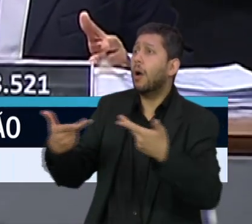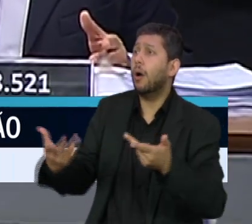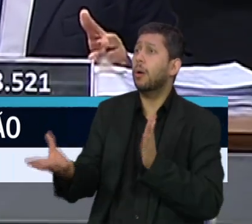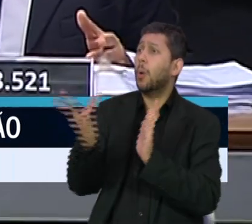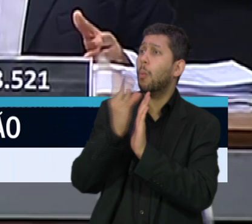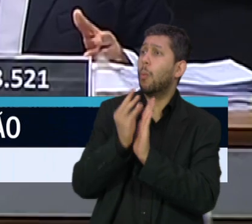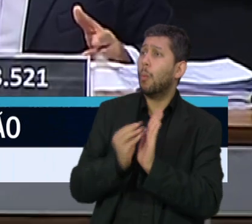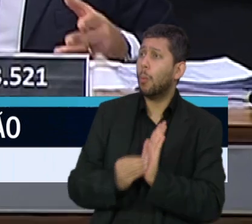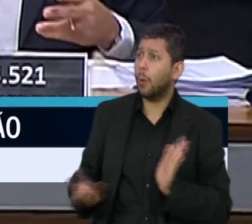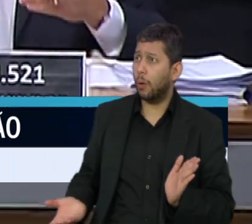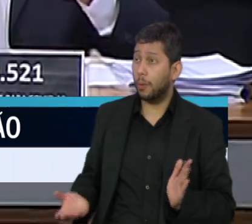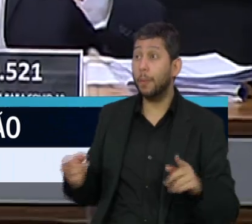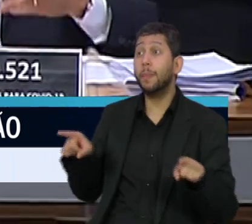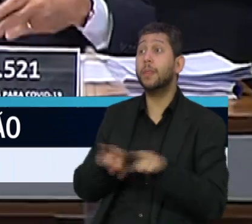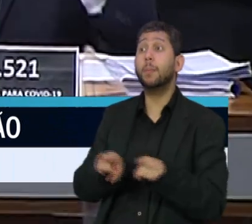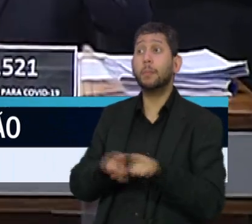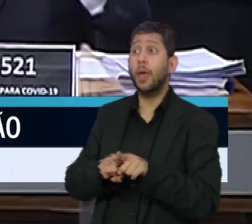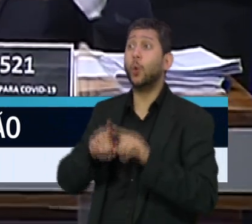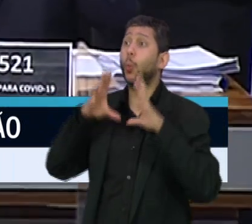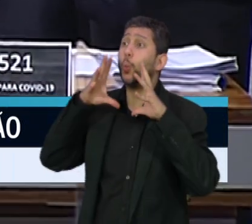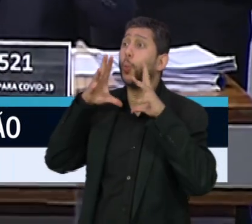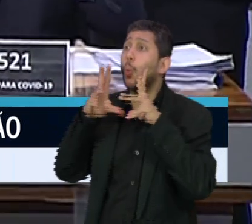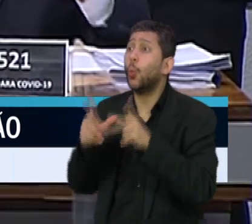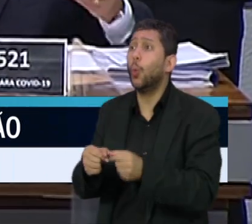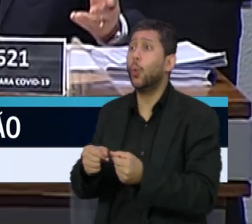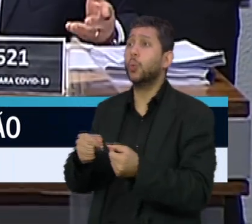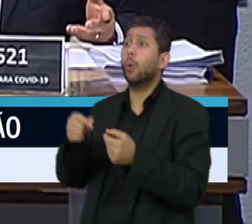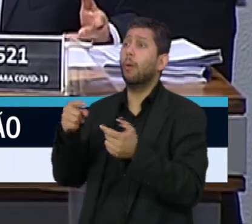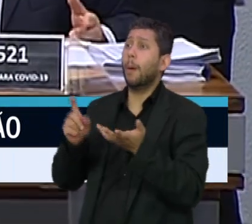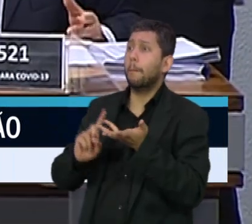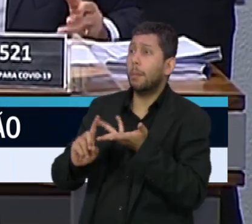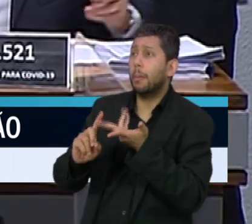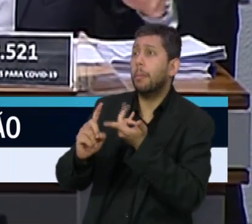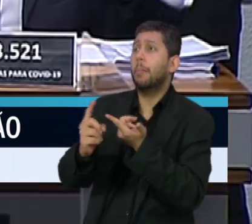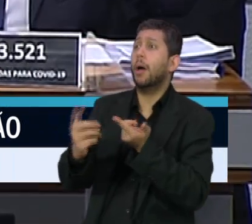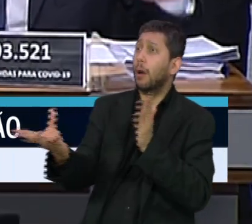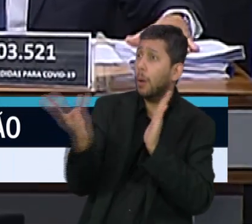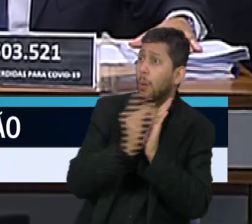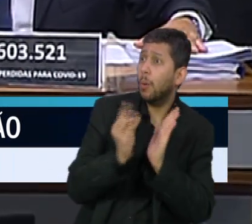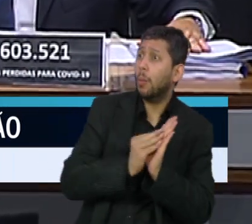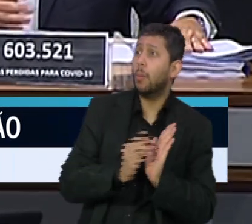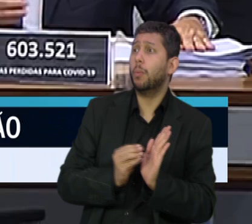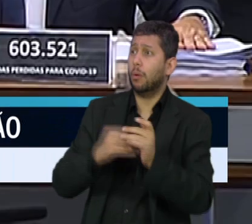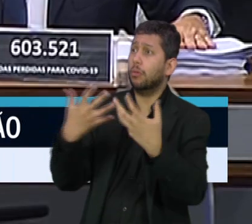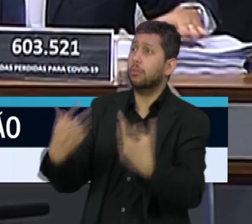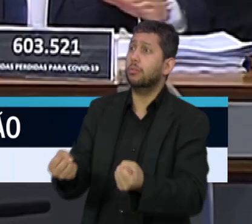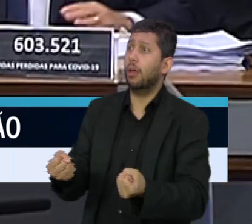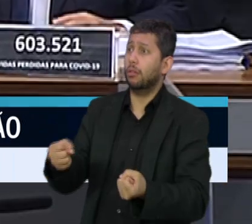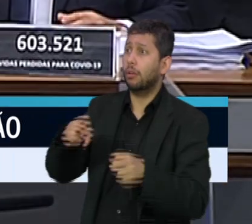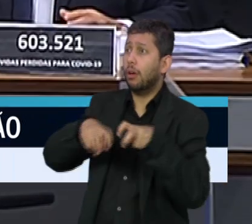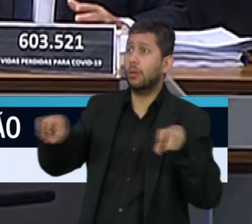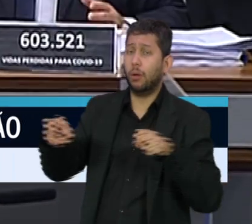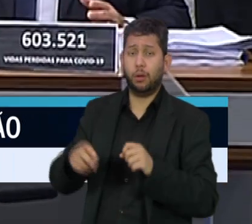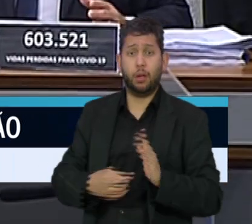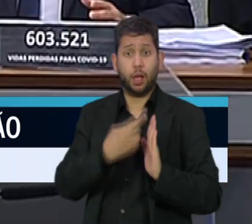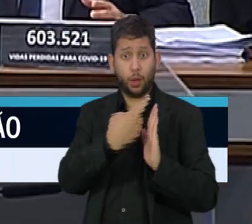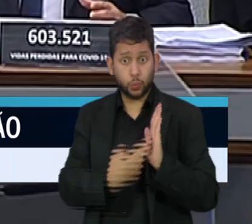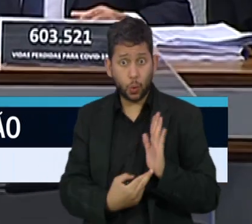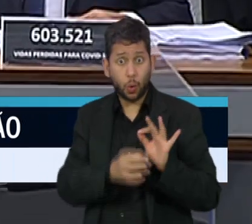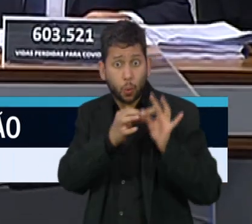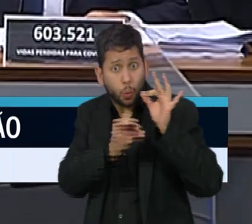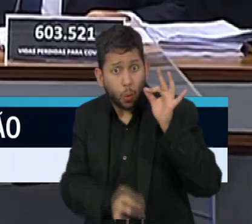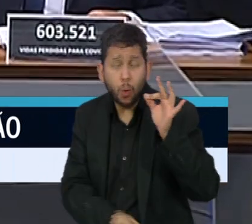à materialização de todas as orientações dos companheiros. Esse relatório, ele é longo nessa proposta